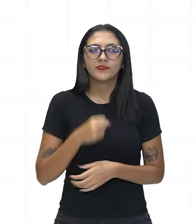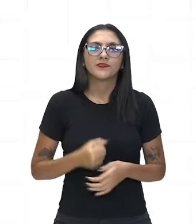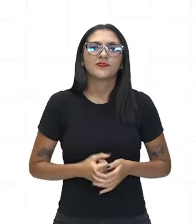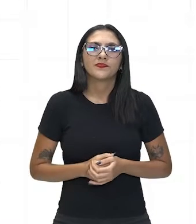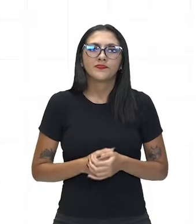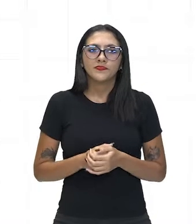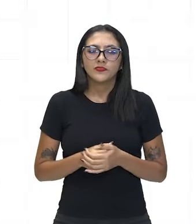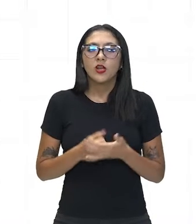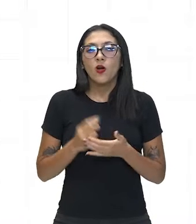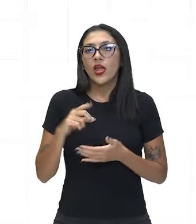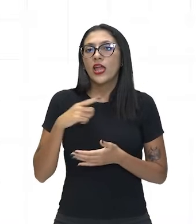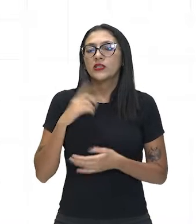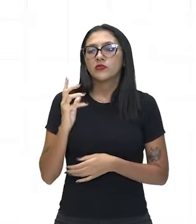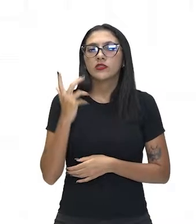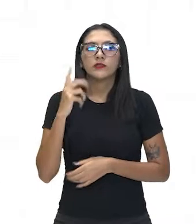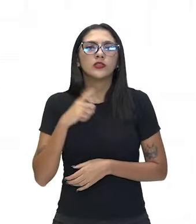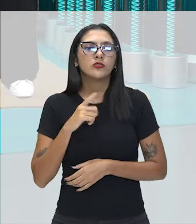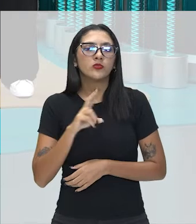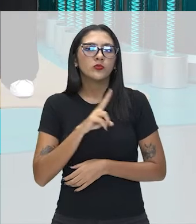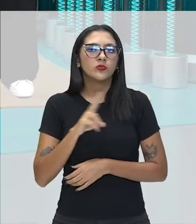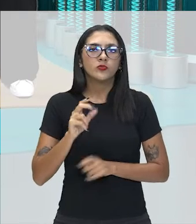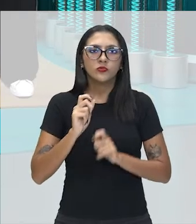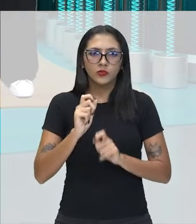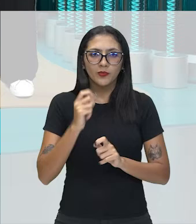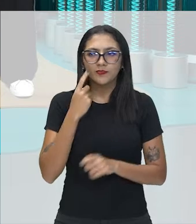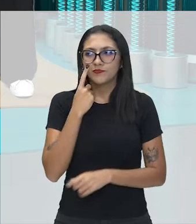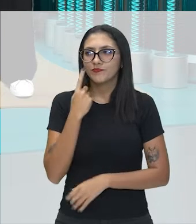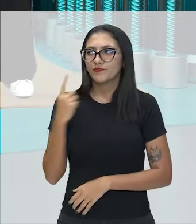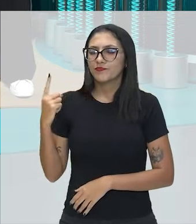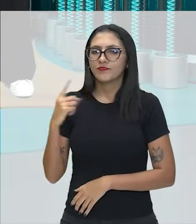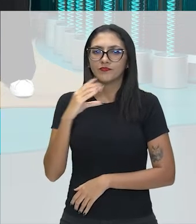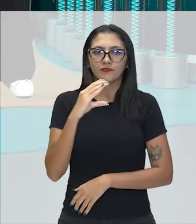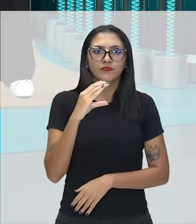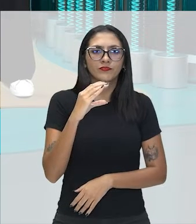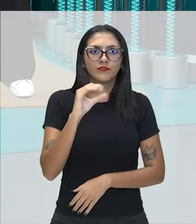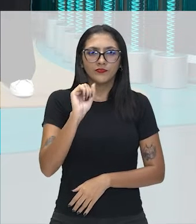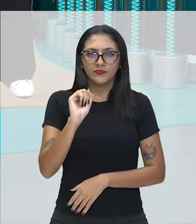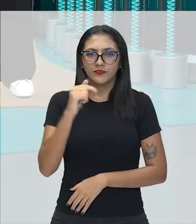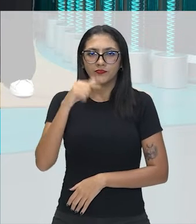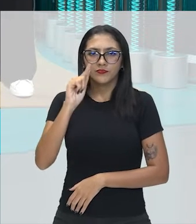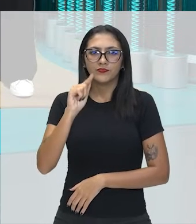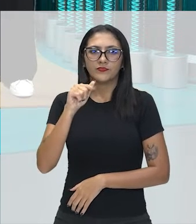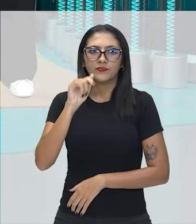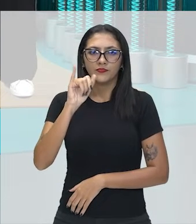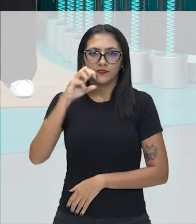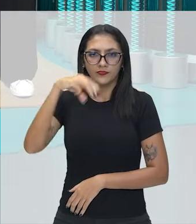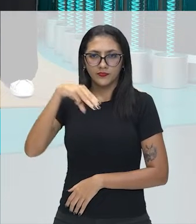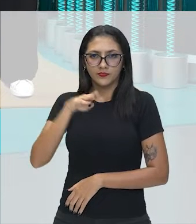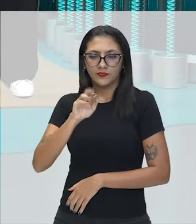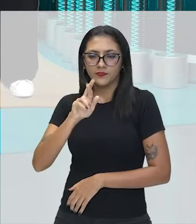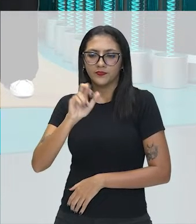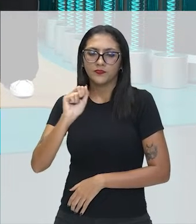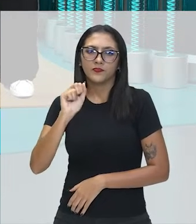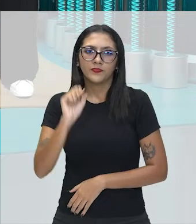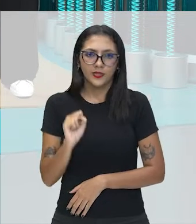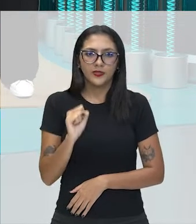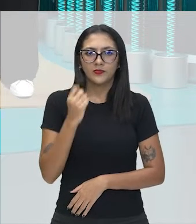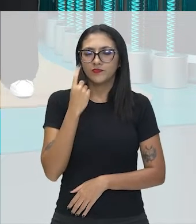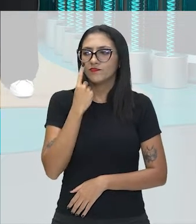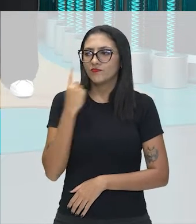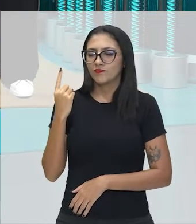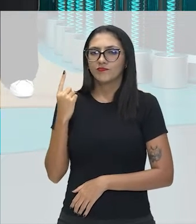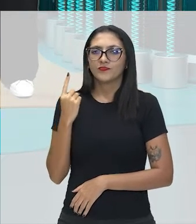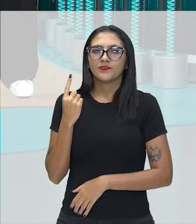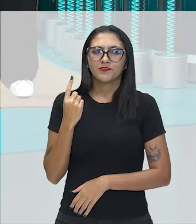essa situação recebe o nome aí de cãibra, como vocês estão vendo. Então, observe aqui essa imagem. Parece que